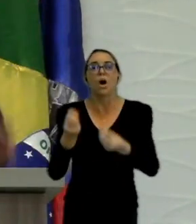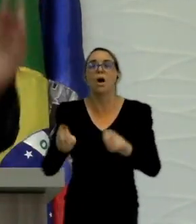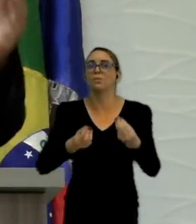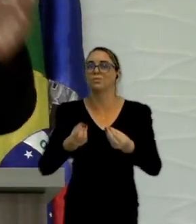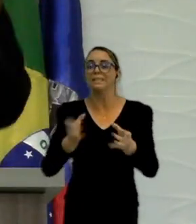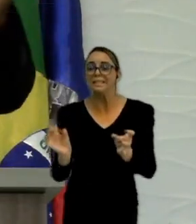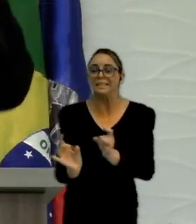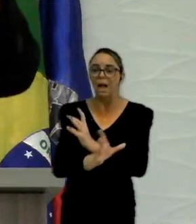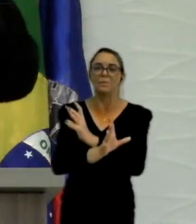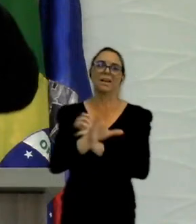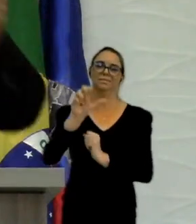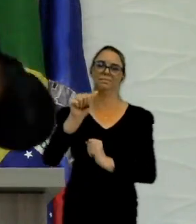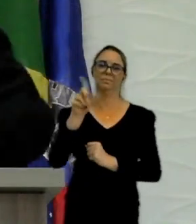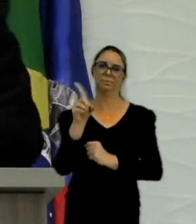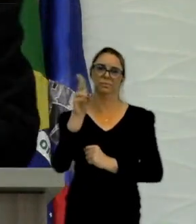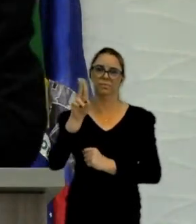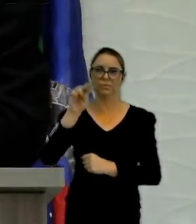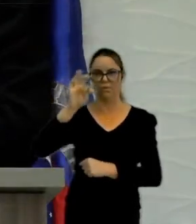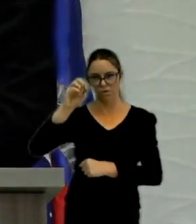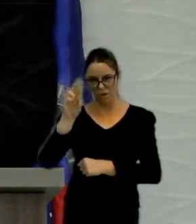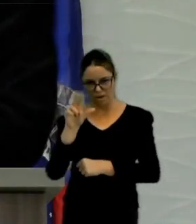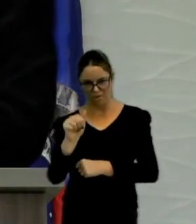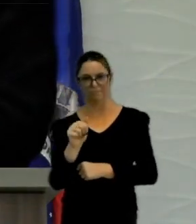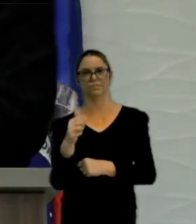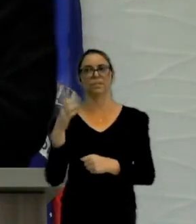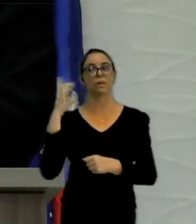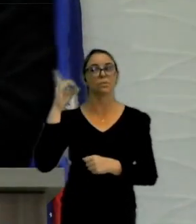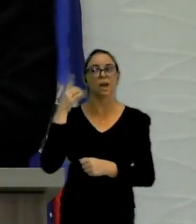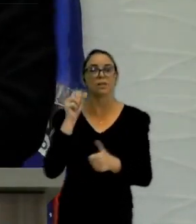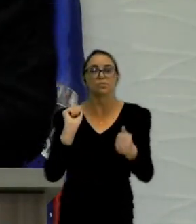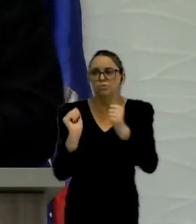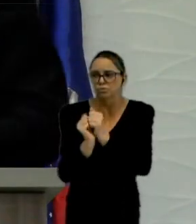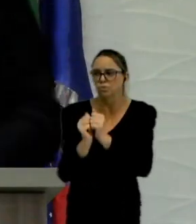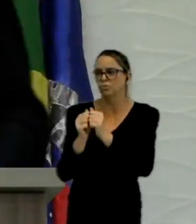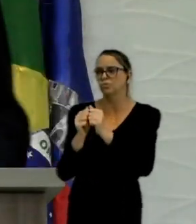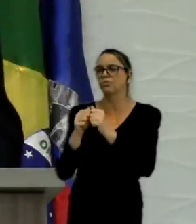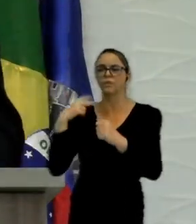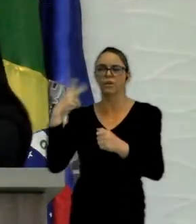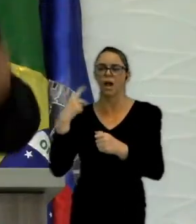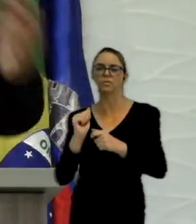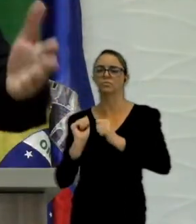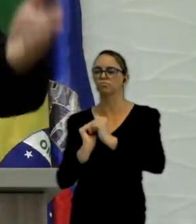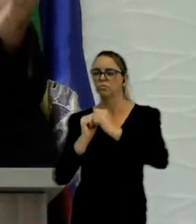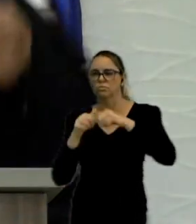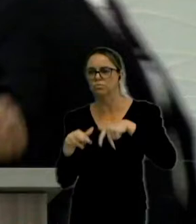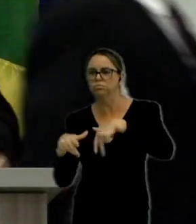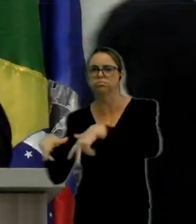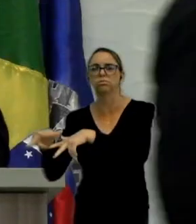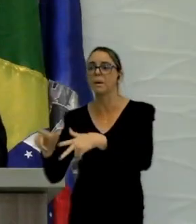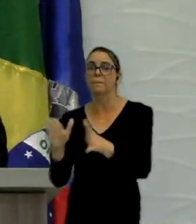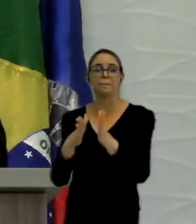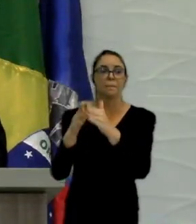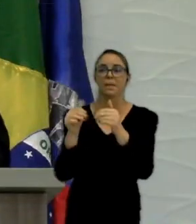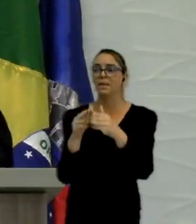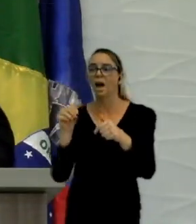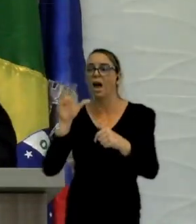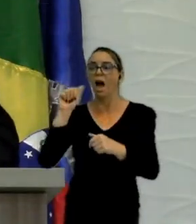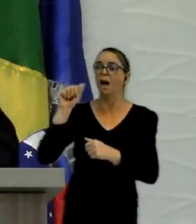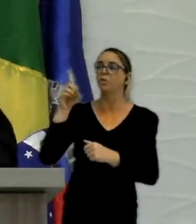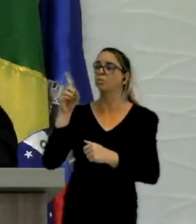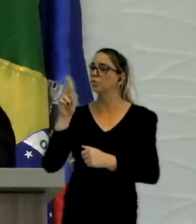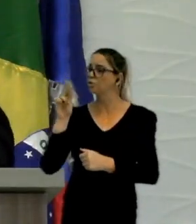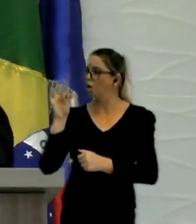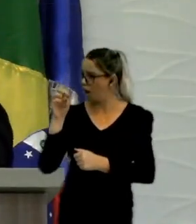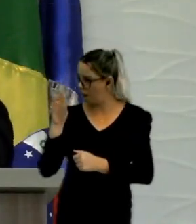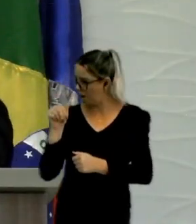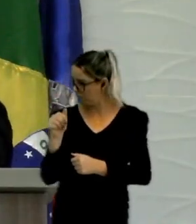É tanto que a deputada já foi com os vereadores aqui da oposição várias vezes lá no governo, pedir para que conclua essa adutora. Tiveram